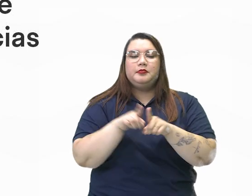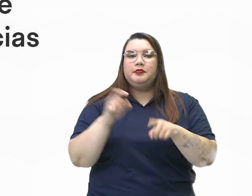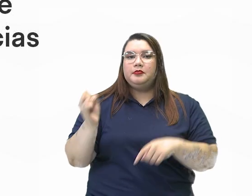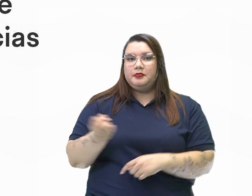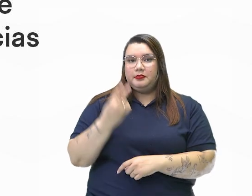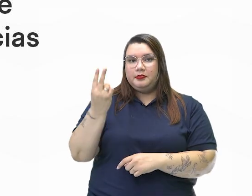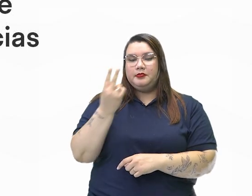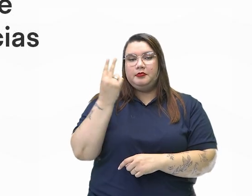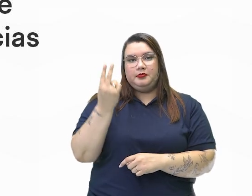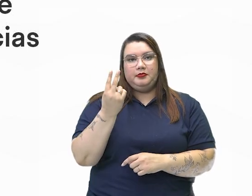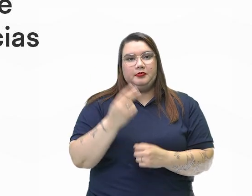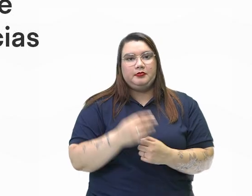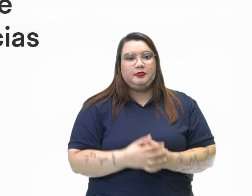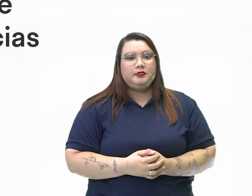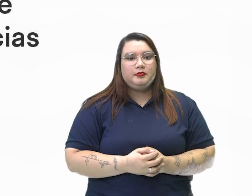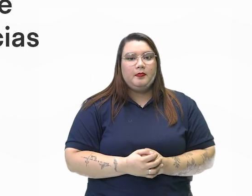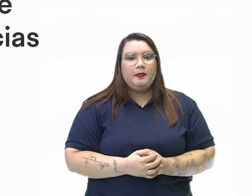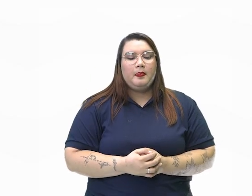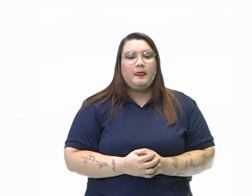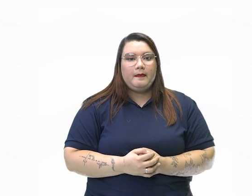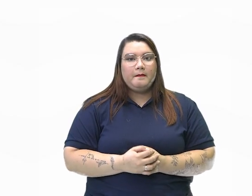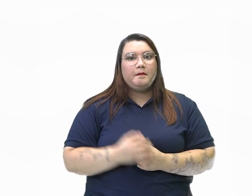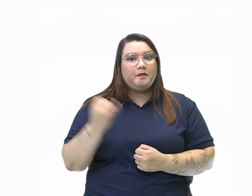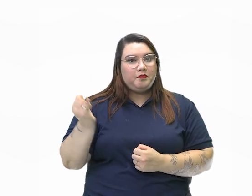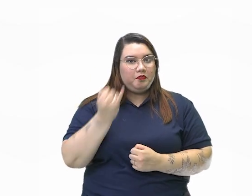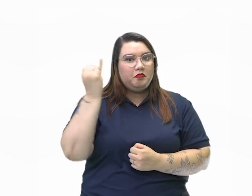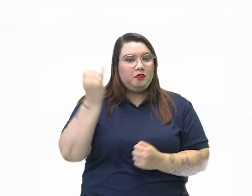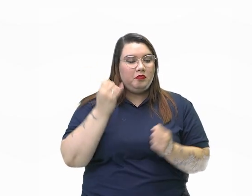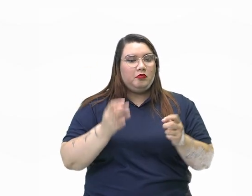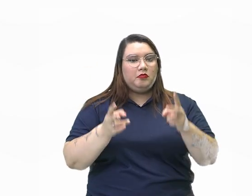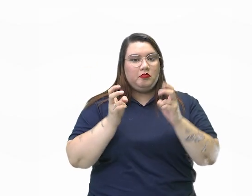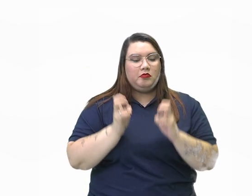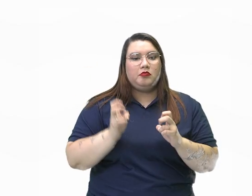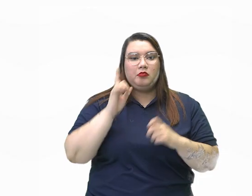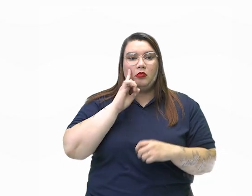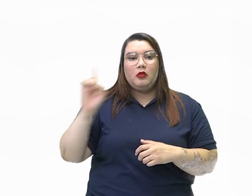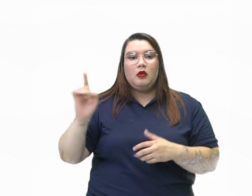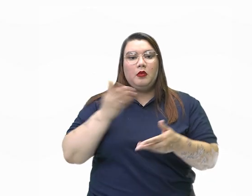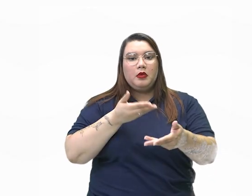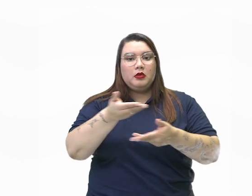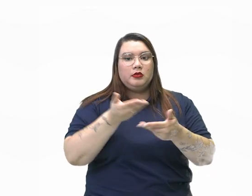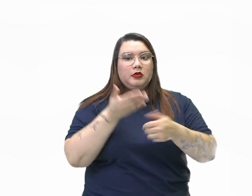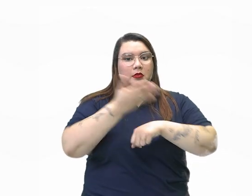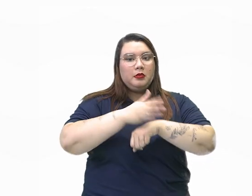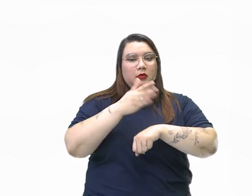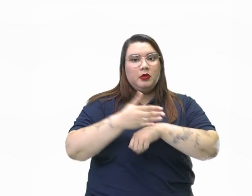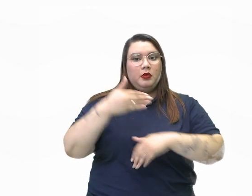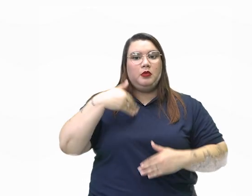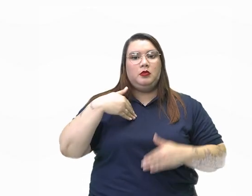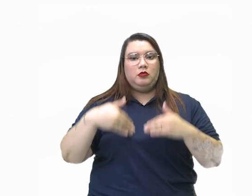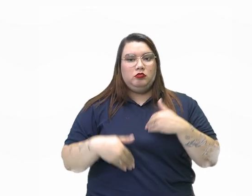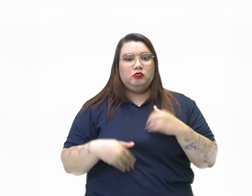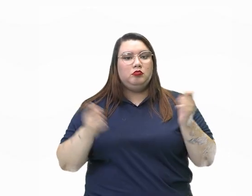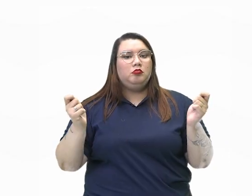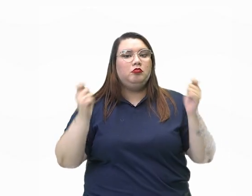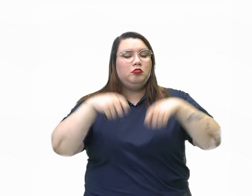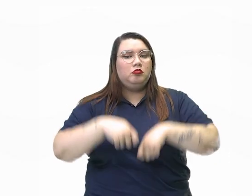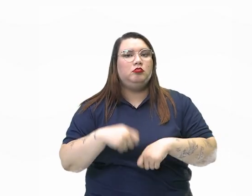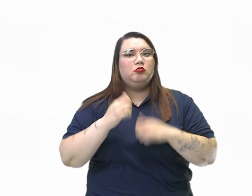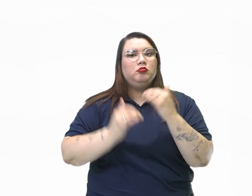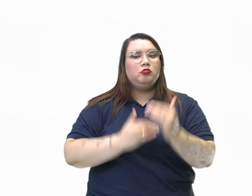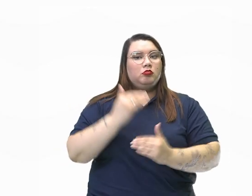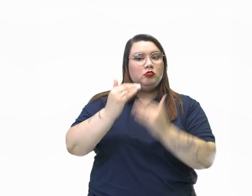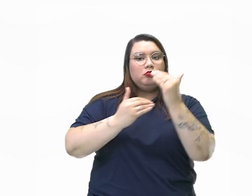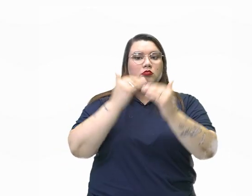experiências, sentimentos e valores. Olha só a importância, né? A interação nas práticas